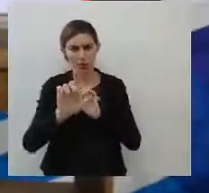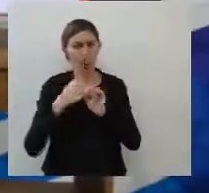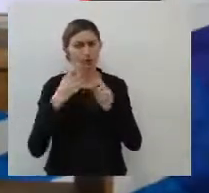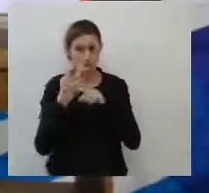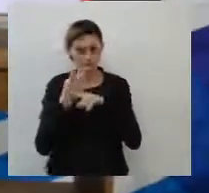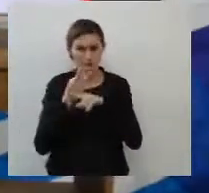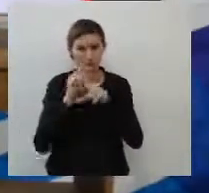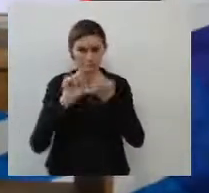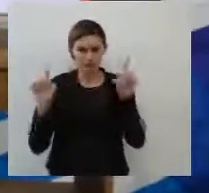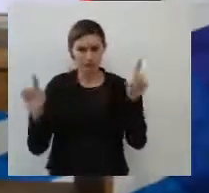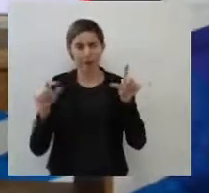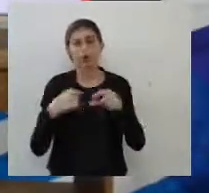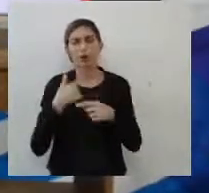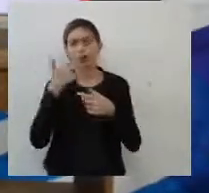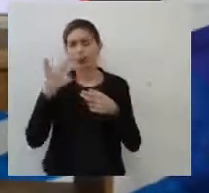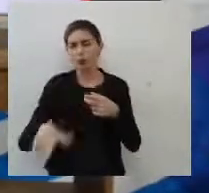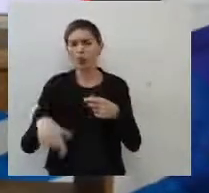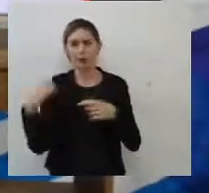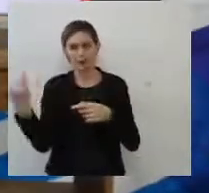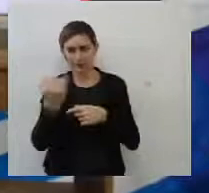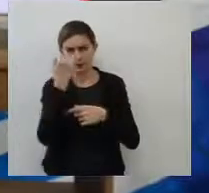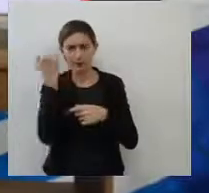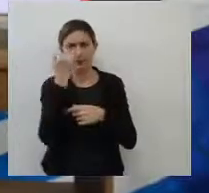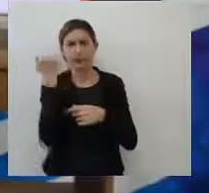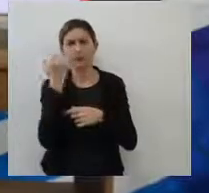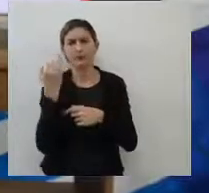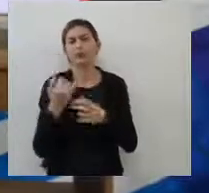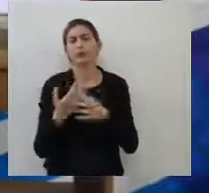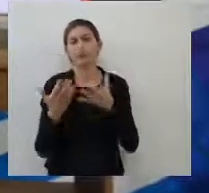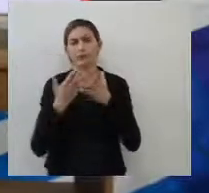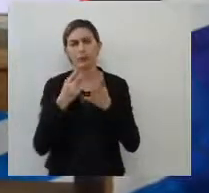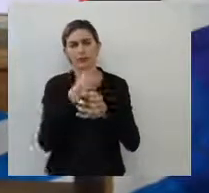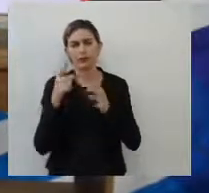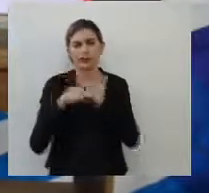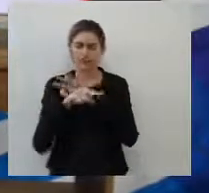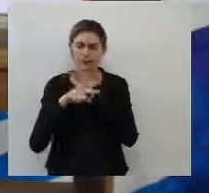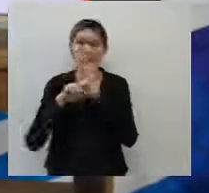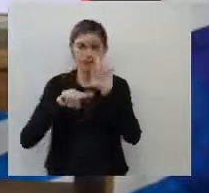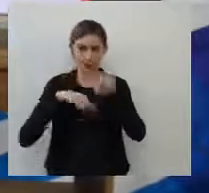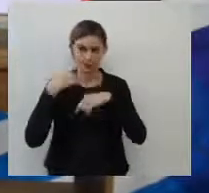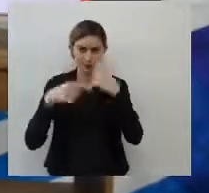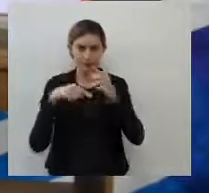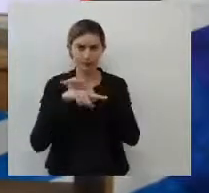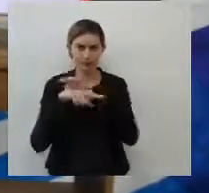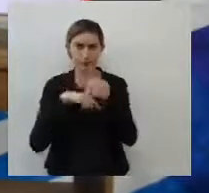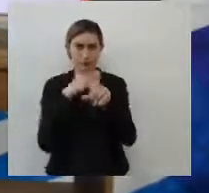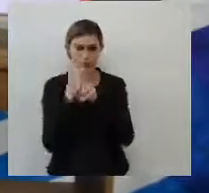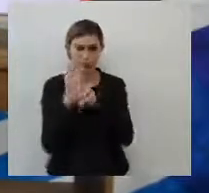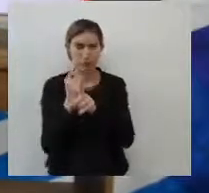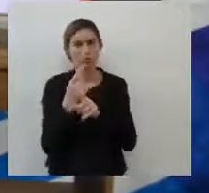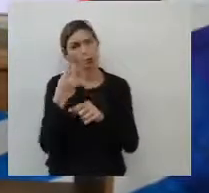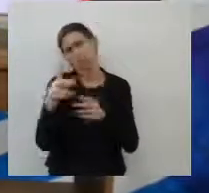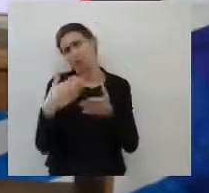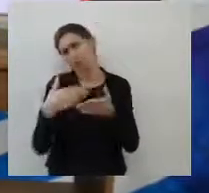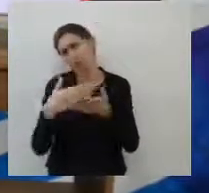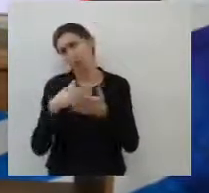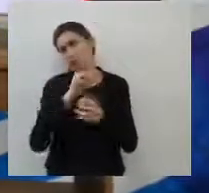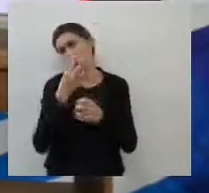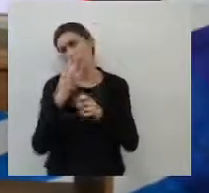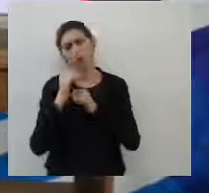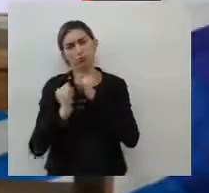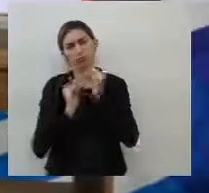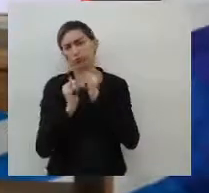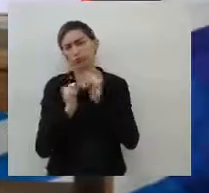seguindo. Outra coisa importante que eu quero que você pesquise mais tarde, encontre lá no seu livro ou pesquise na